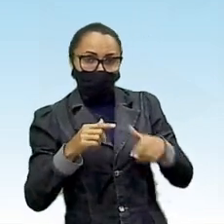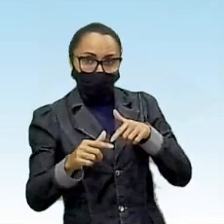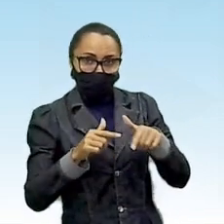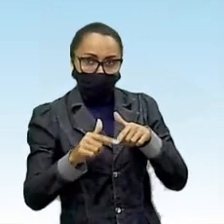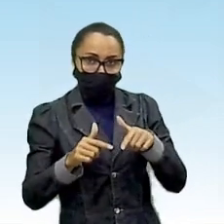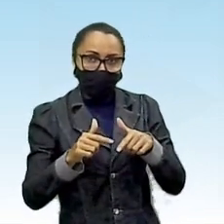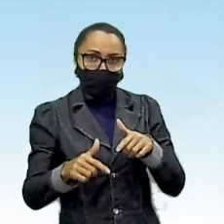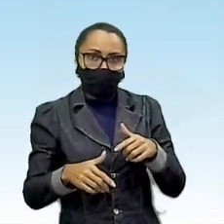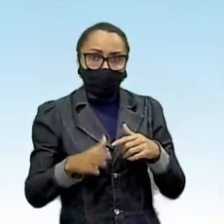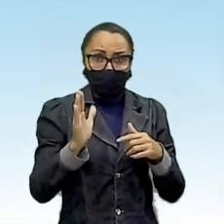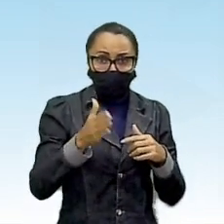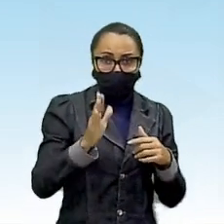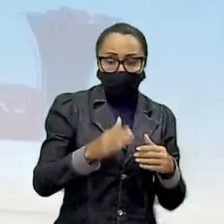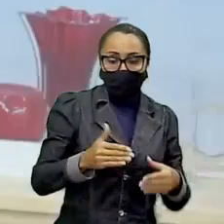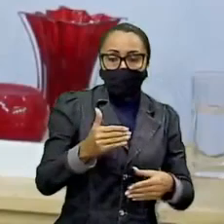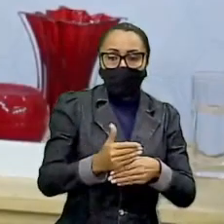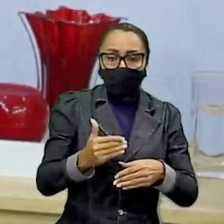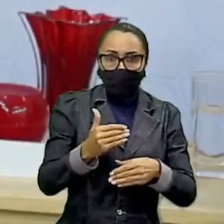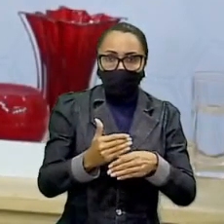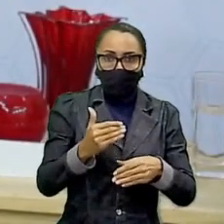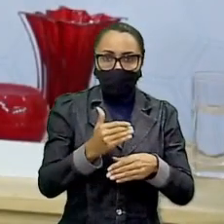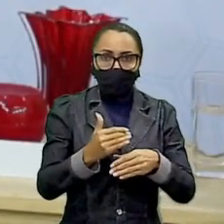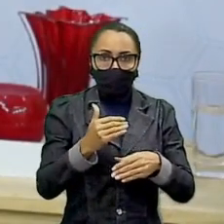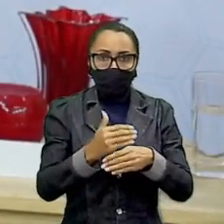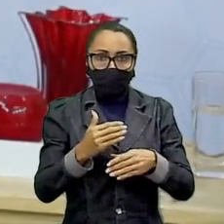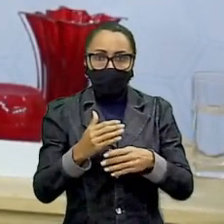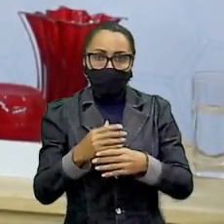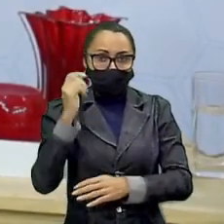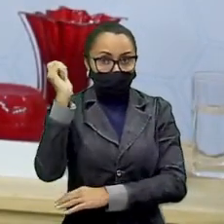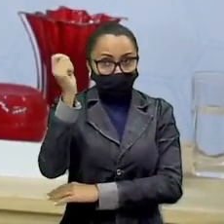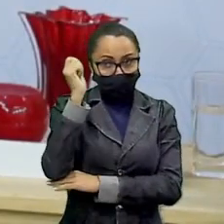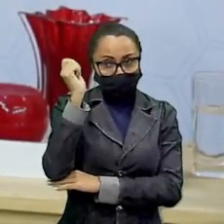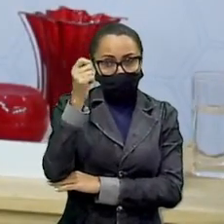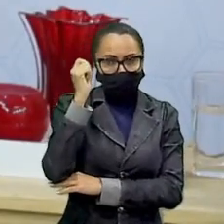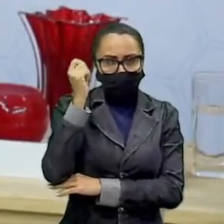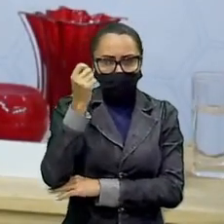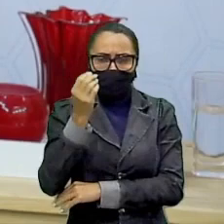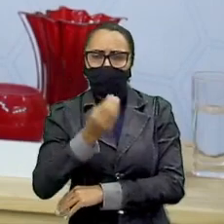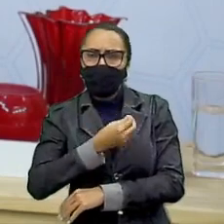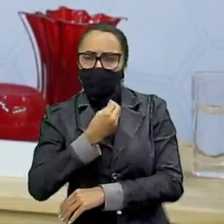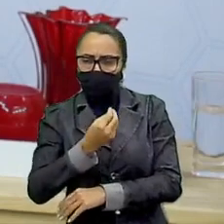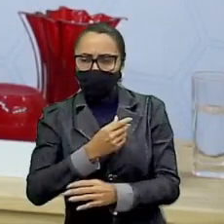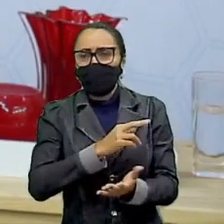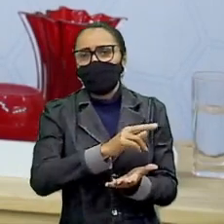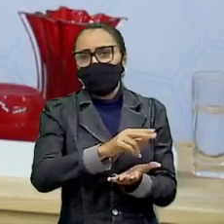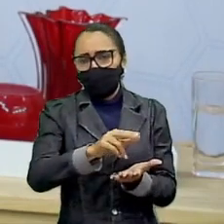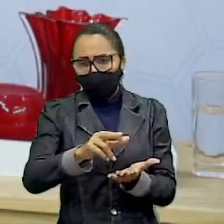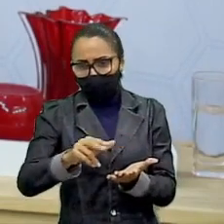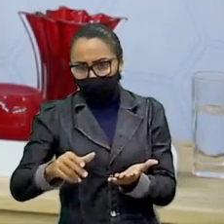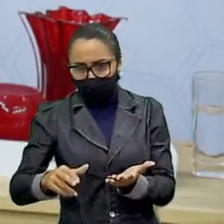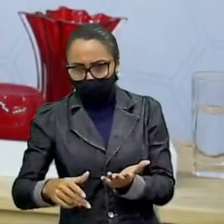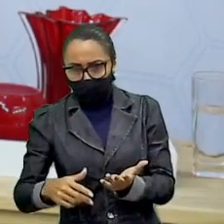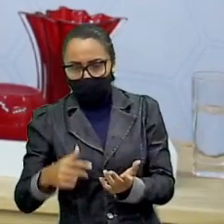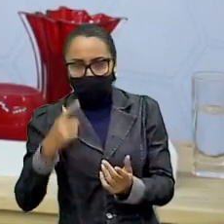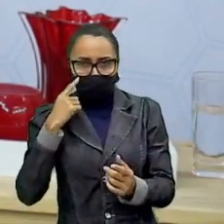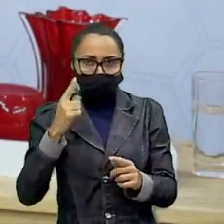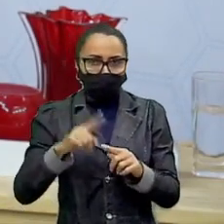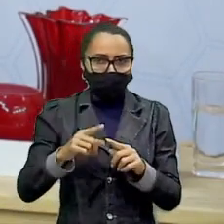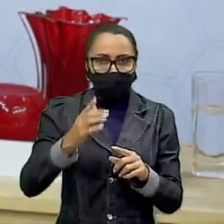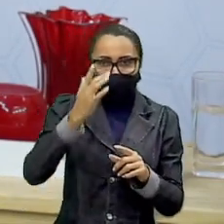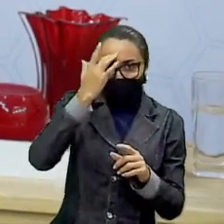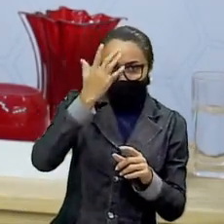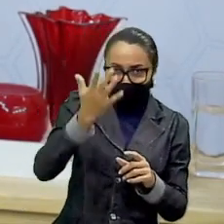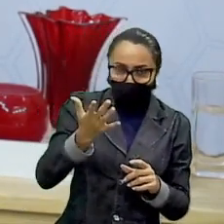eu trabalhei já em obra na refinaria Abreu e Lima e existia muitos contêineres, né, para tudo. Era uma forma mais fácil, né,